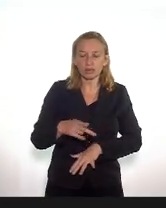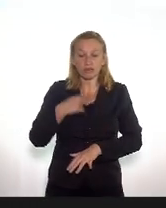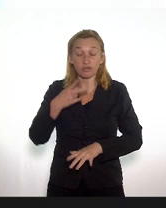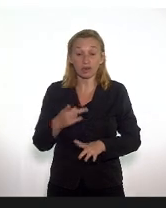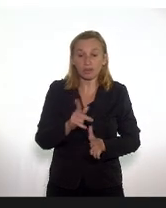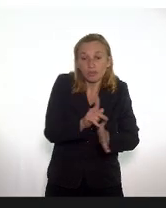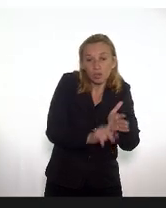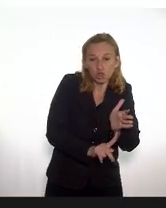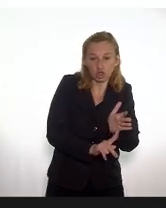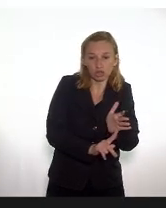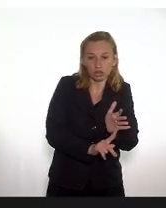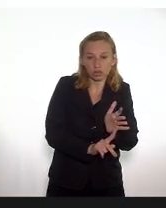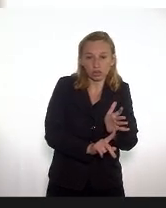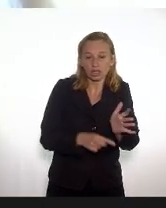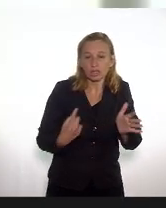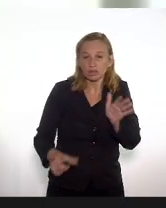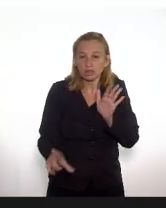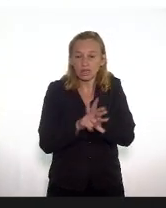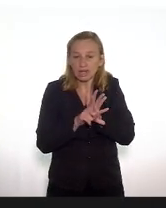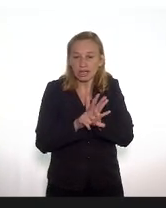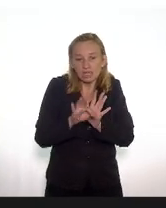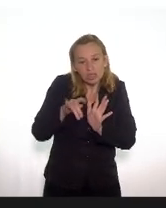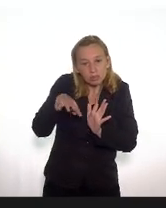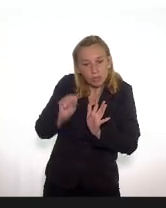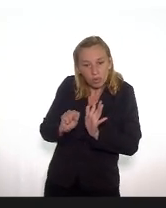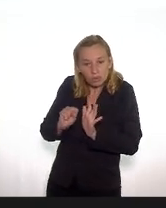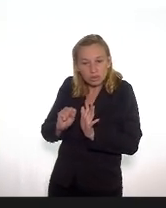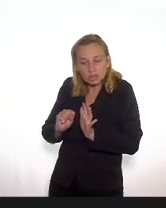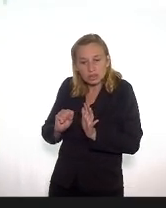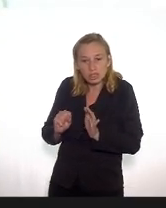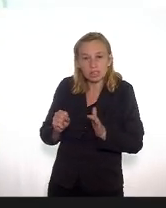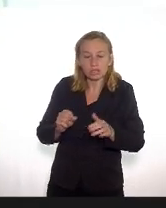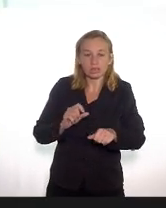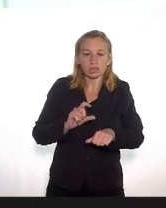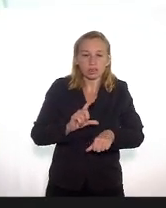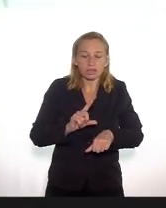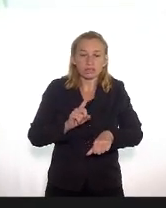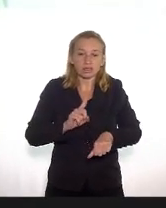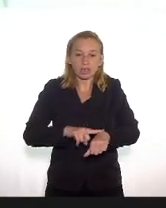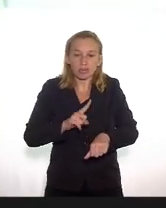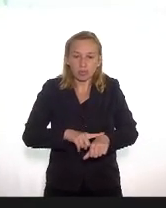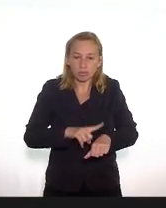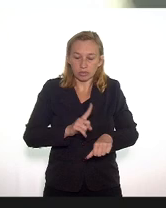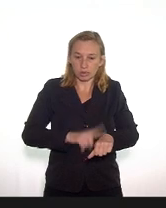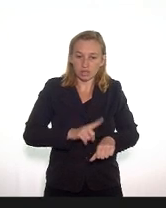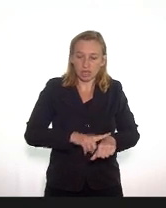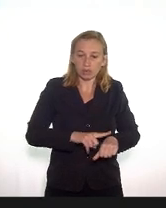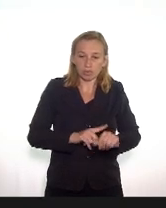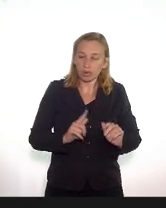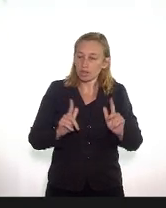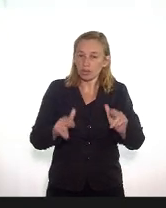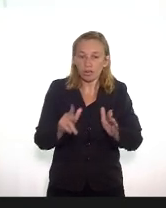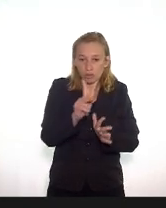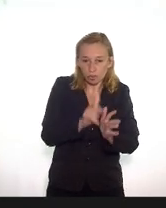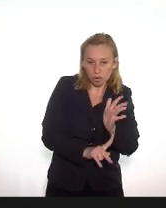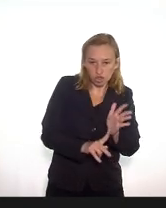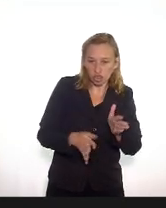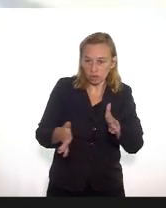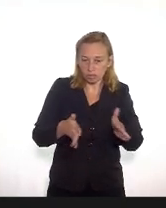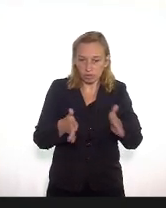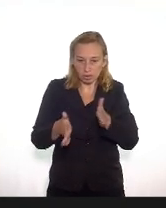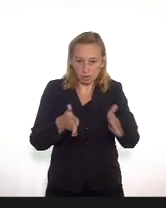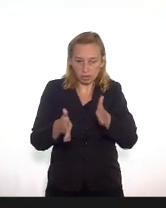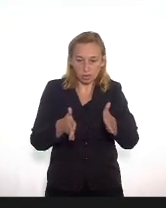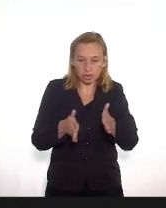projeto. Na nossa lei de bolsas, é a palavra que a bolsa dura enquanto durar o projeto. E aí sempre se entendeu o projeto como a duração do